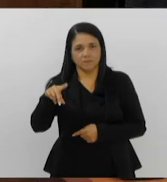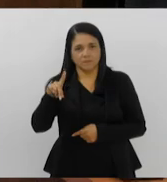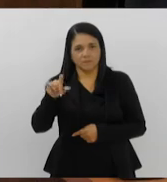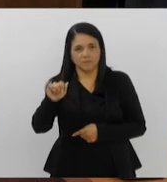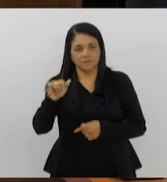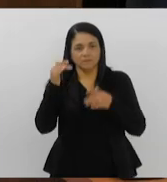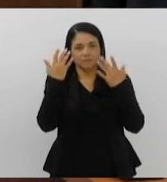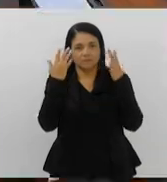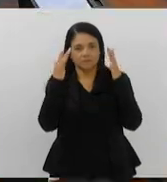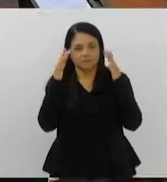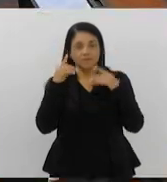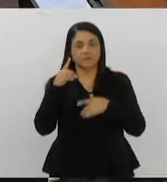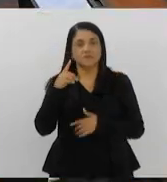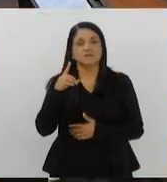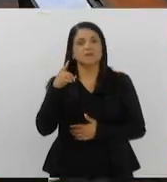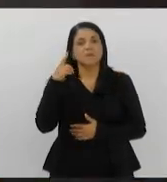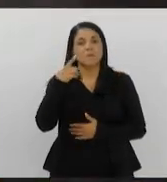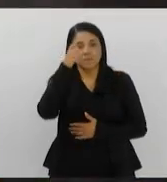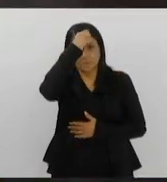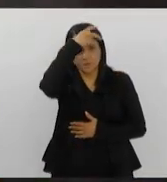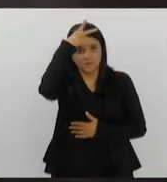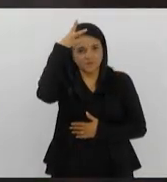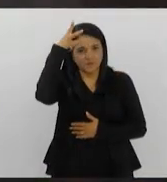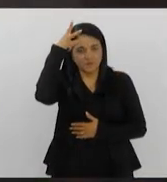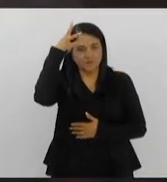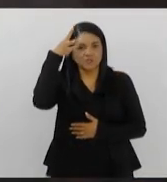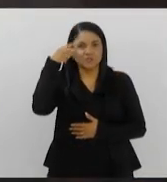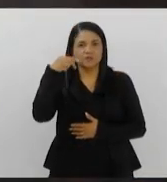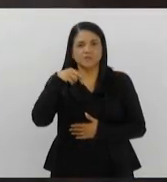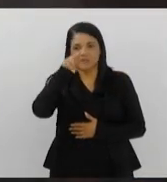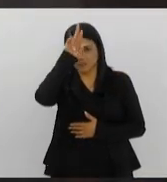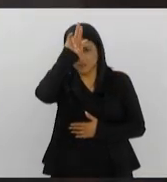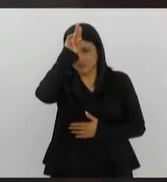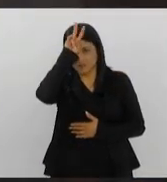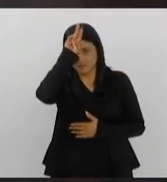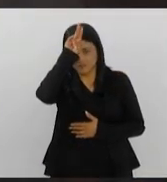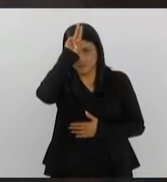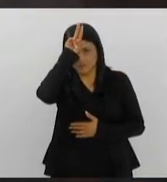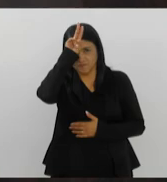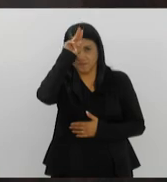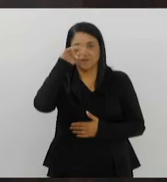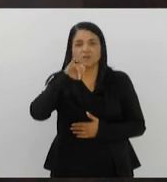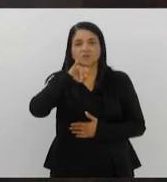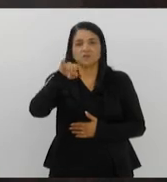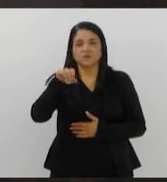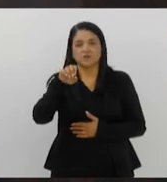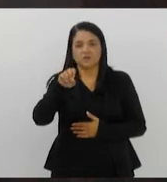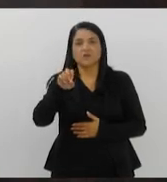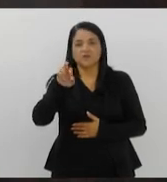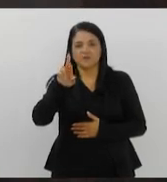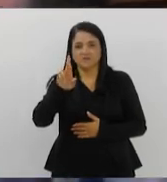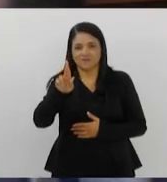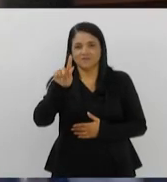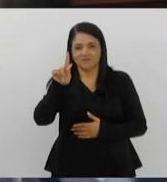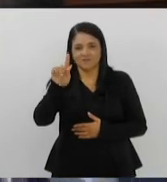Miranda Senhor Prefeito de Mesquita Jorge Miranda